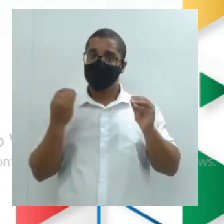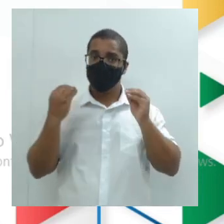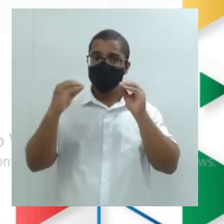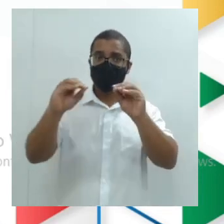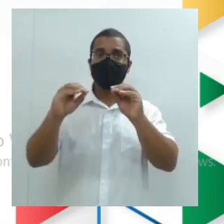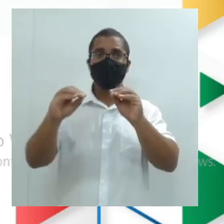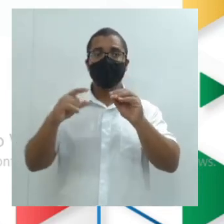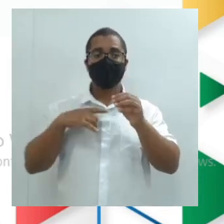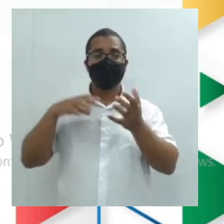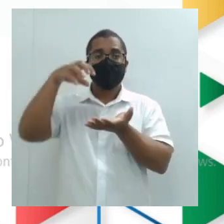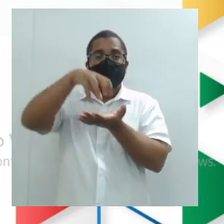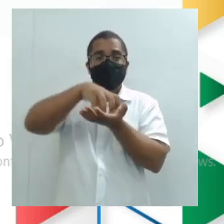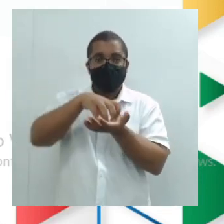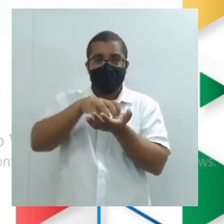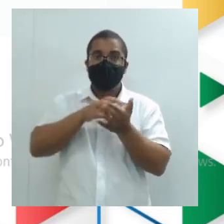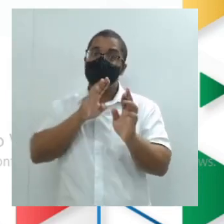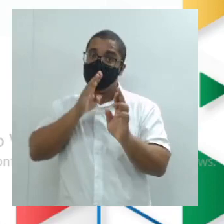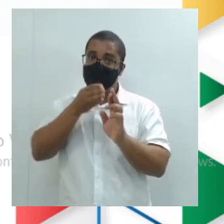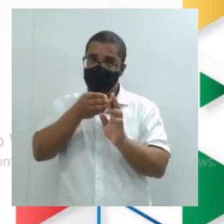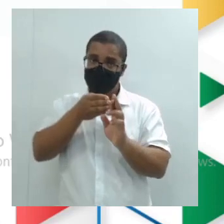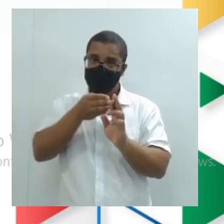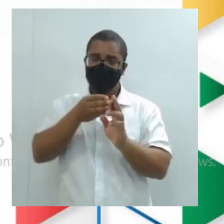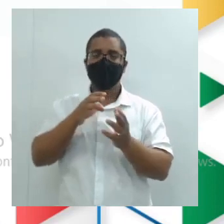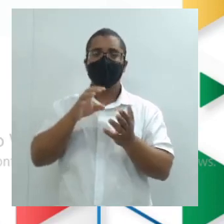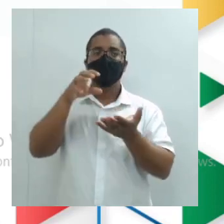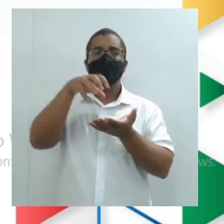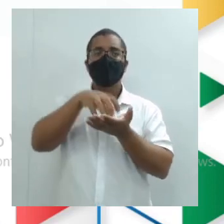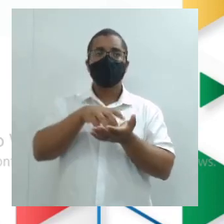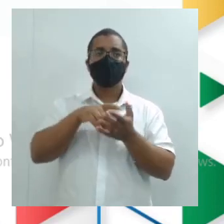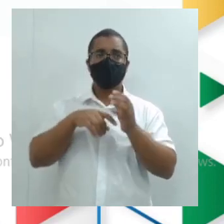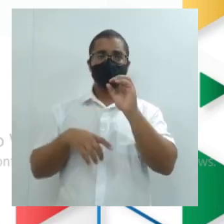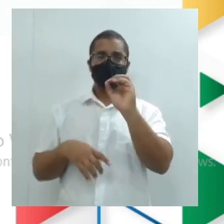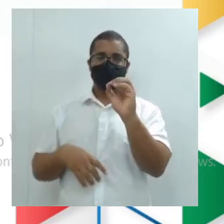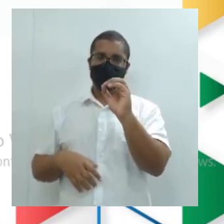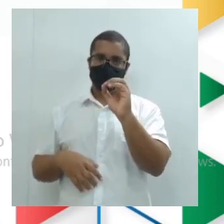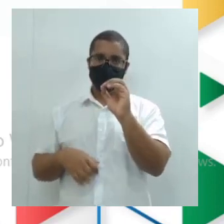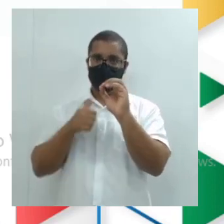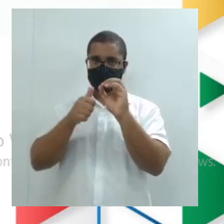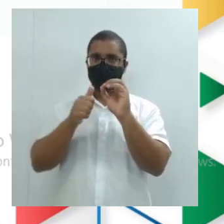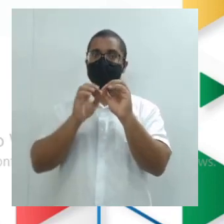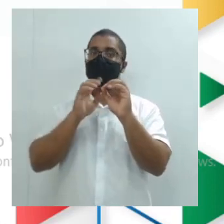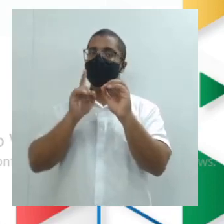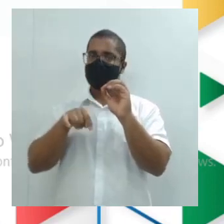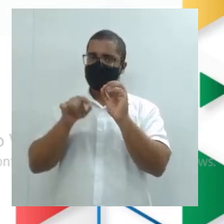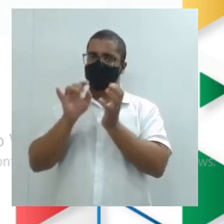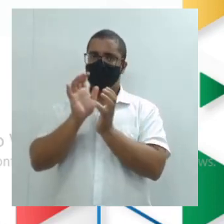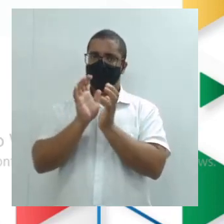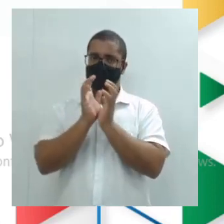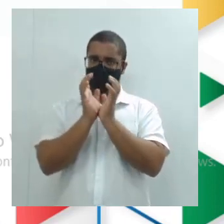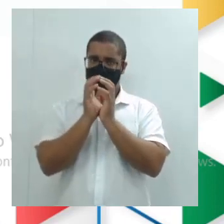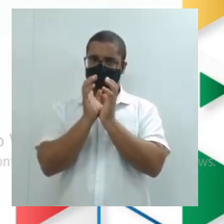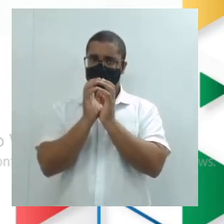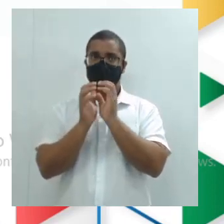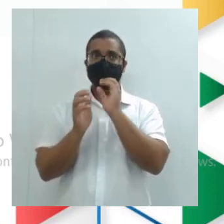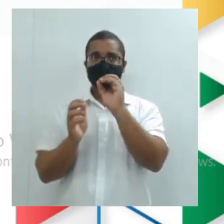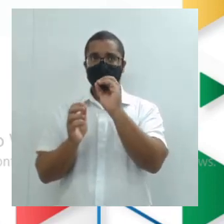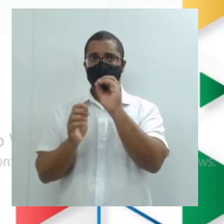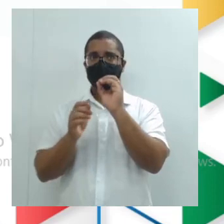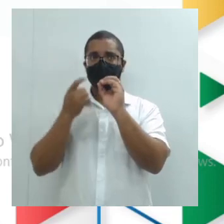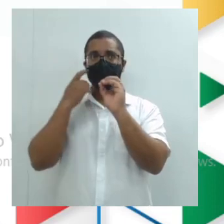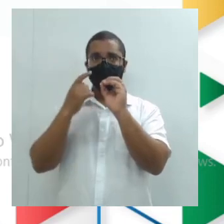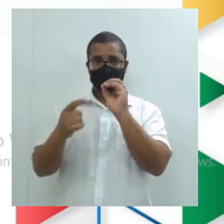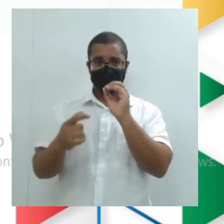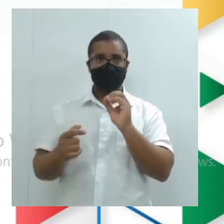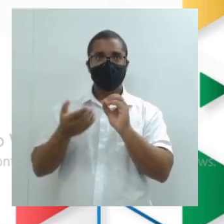capital como referência, dê a posição. Capital tá aí, zerado, capital Recife, tá? No zero aí, ó, acima nessa